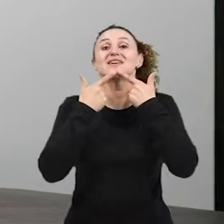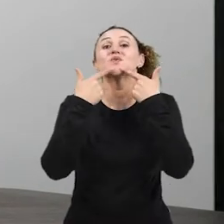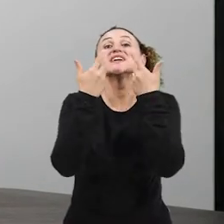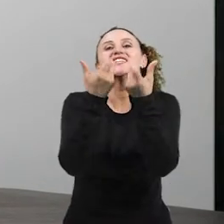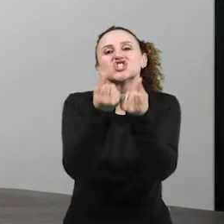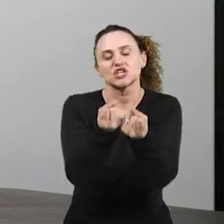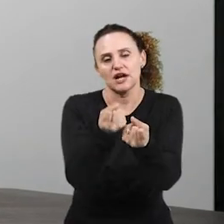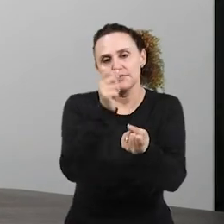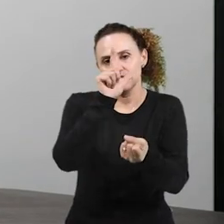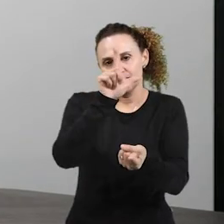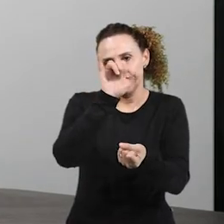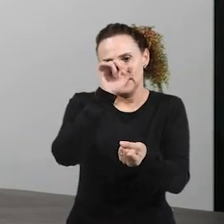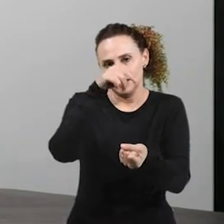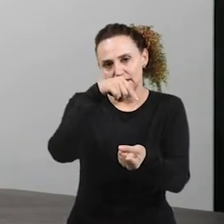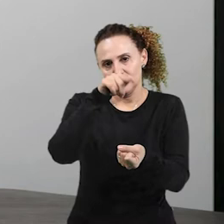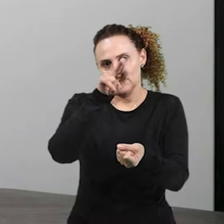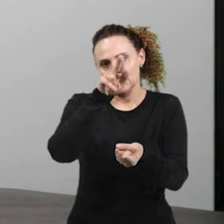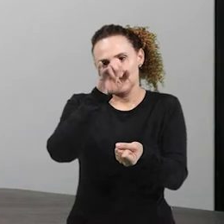tem vem